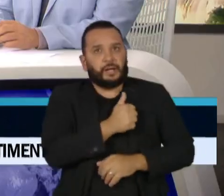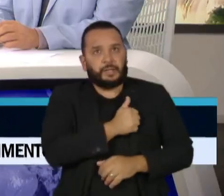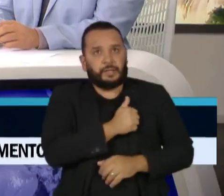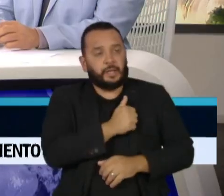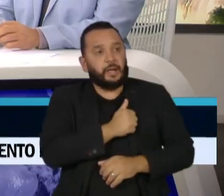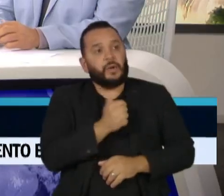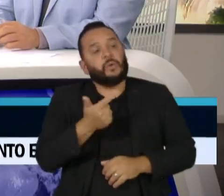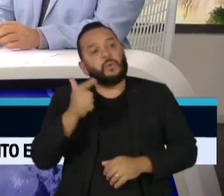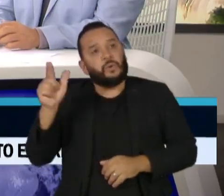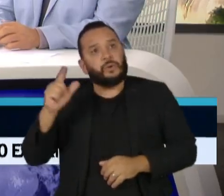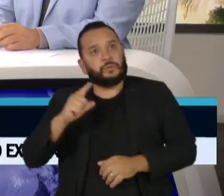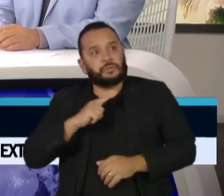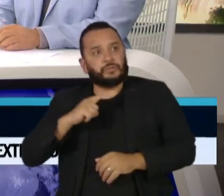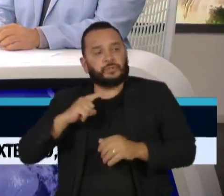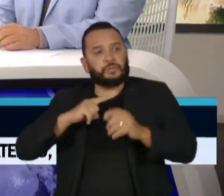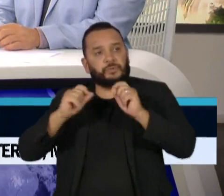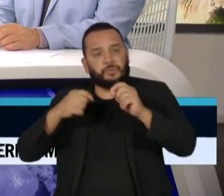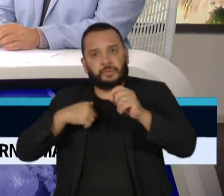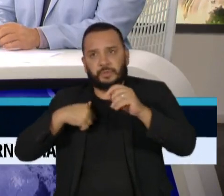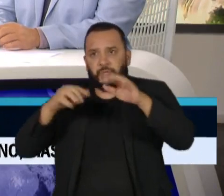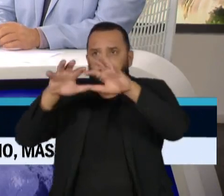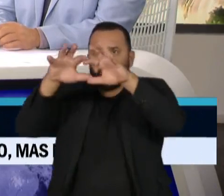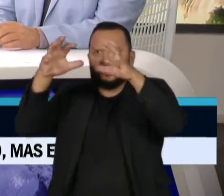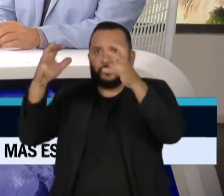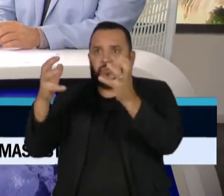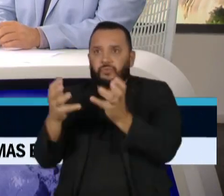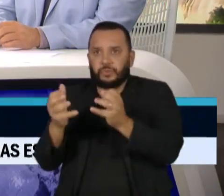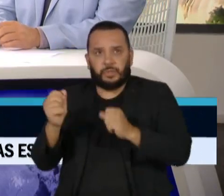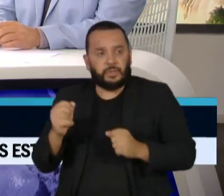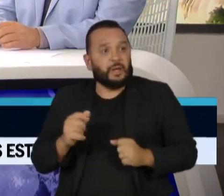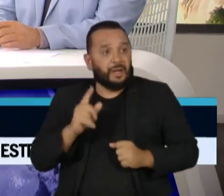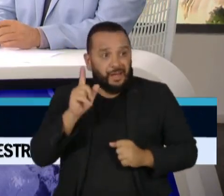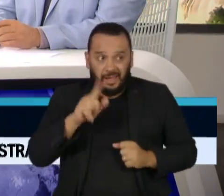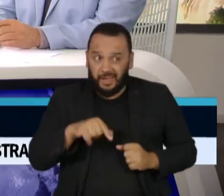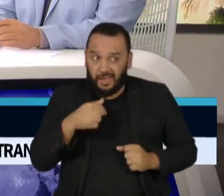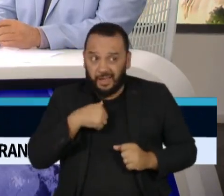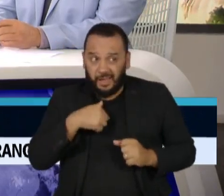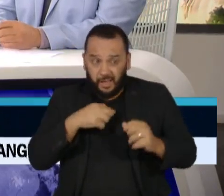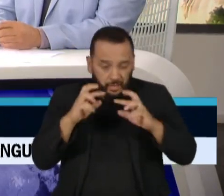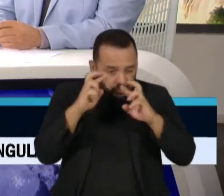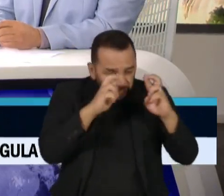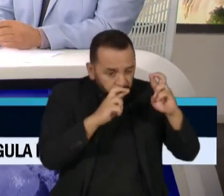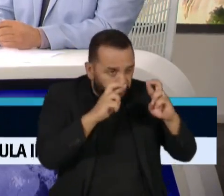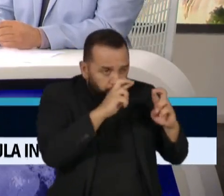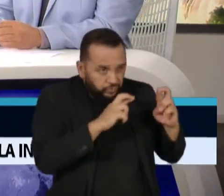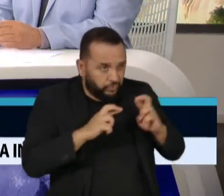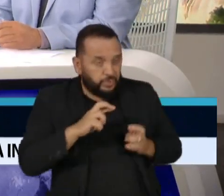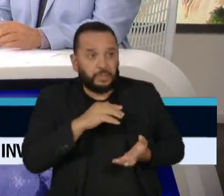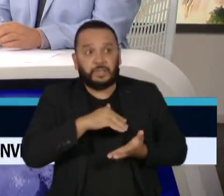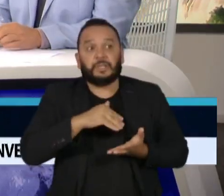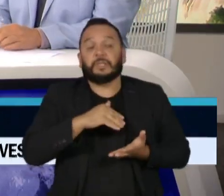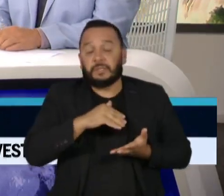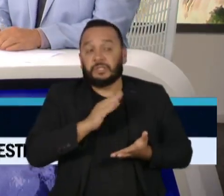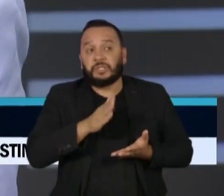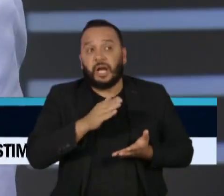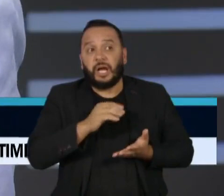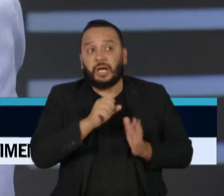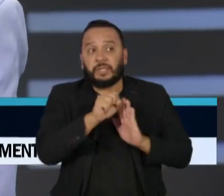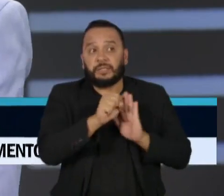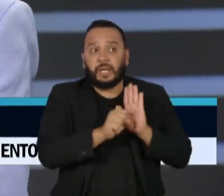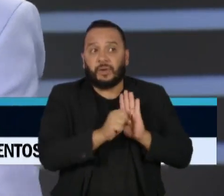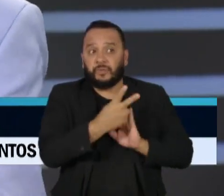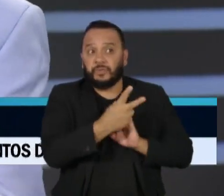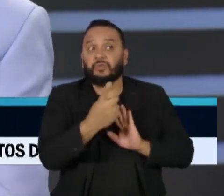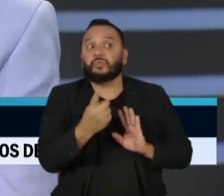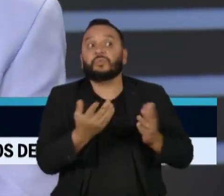o outro objeto tinha uma forma cilíndrica, né? Isso. Nós estamos diante de uma guerra fria do século XXI, uma guerra fria tecnológica? Não, cara,